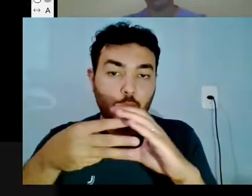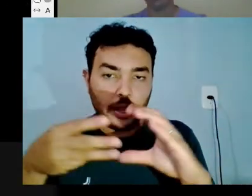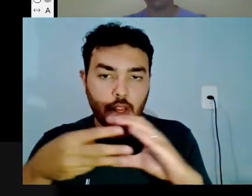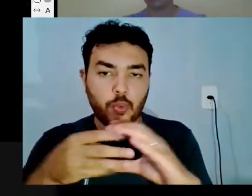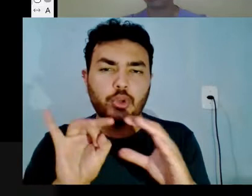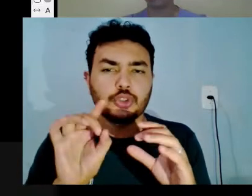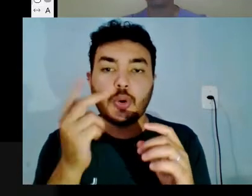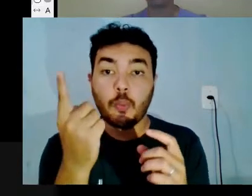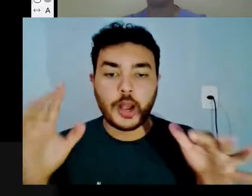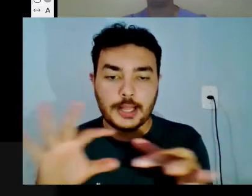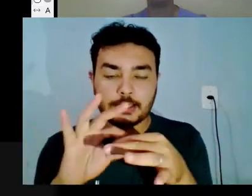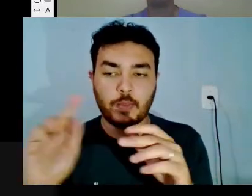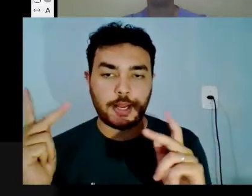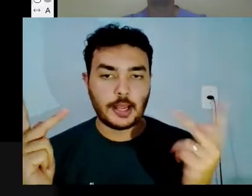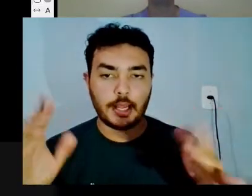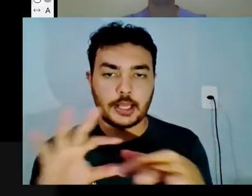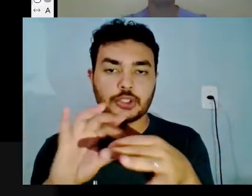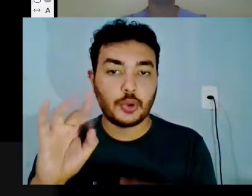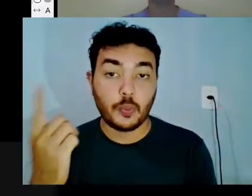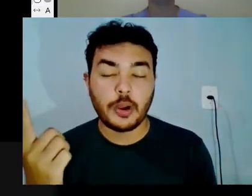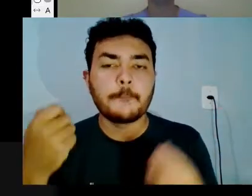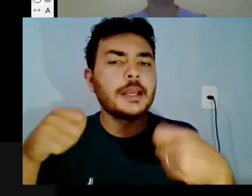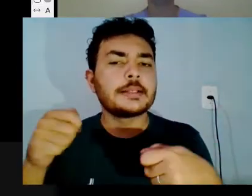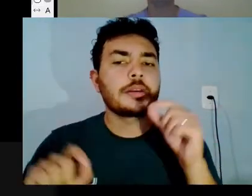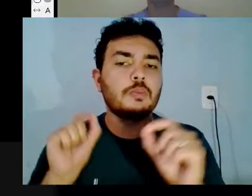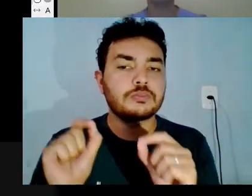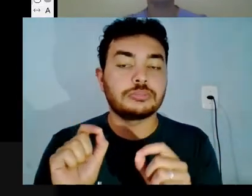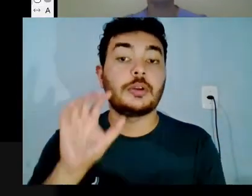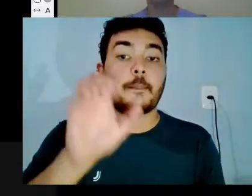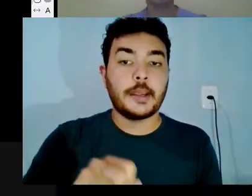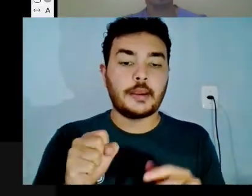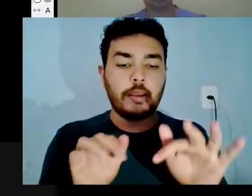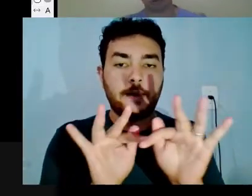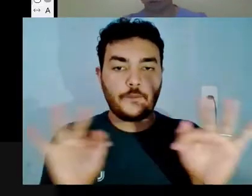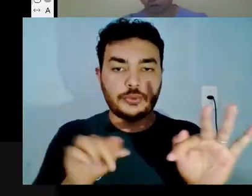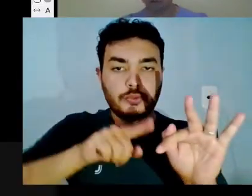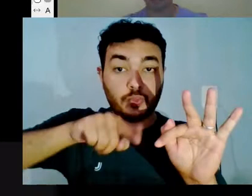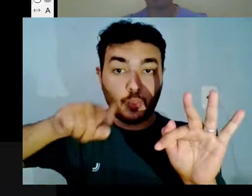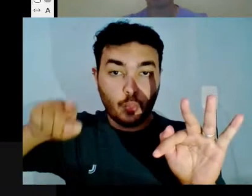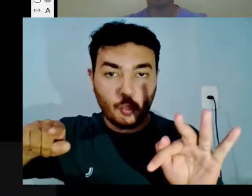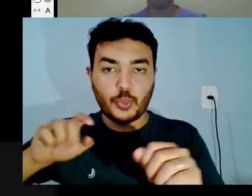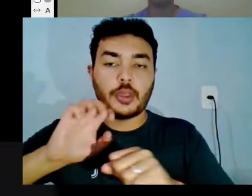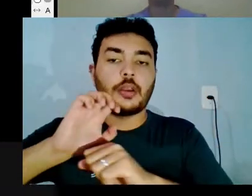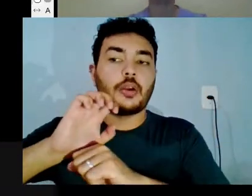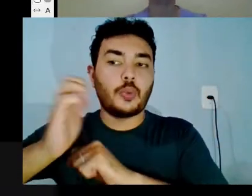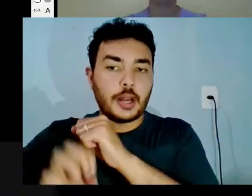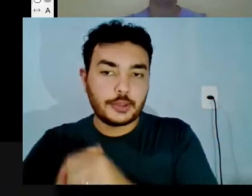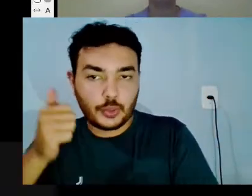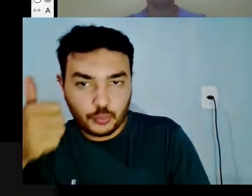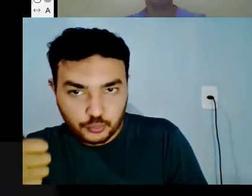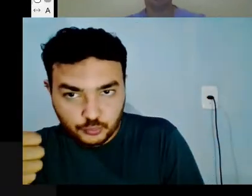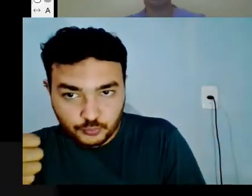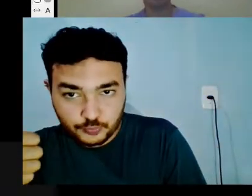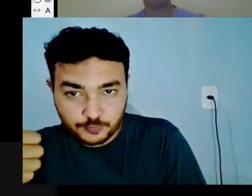apenas uma ligação, vamos fazer o seguinte, vamos pegar a função de onda que o elétron do elétron 1 do